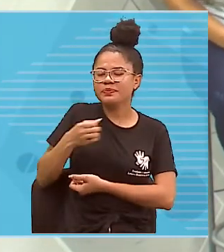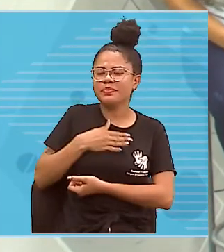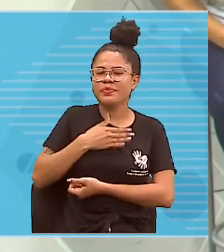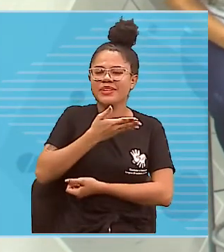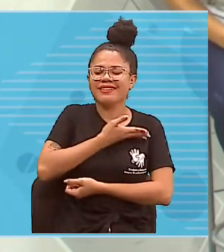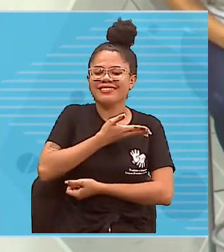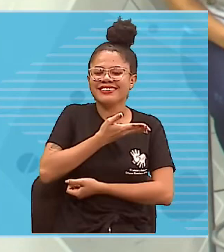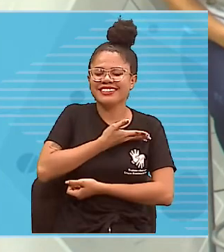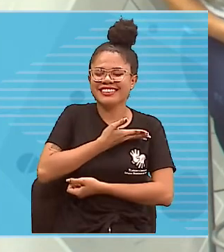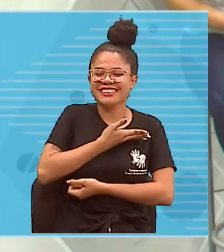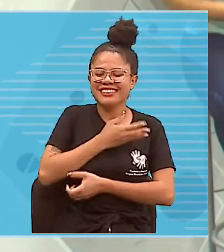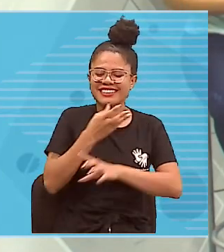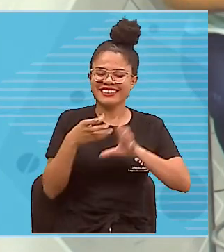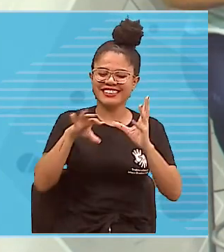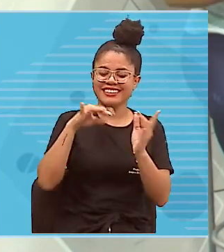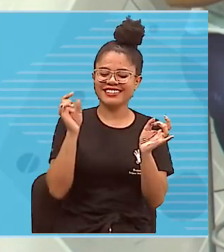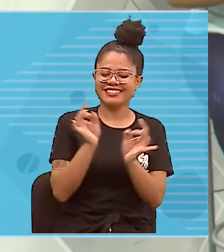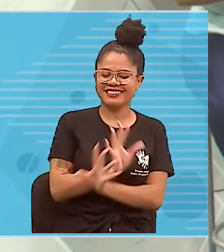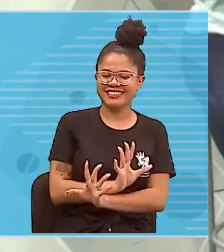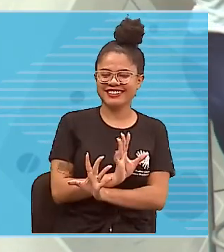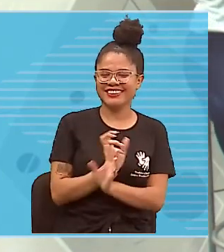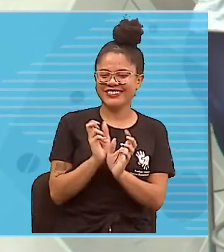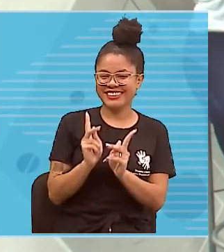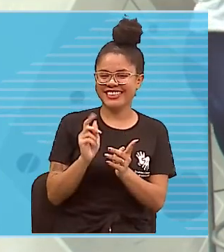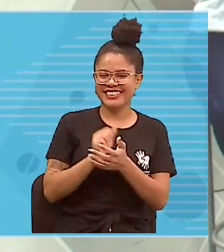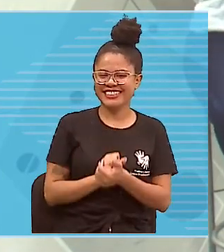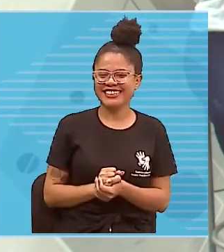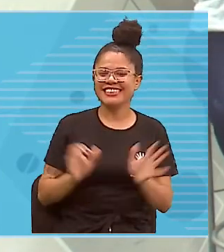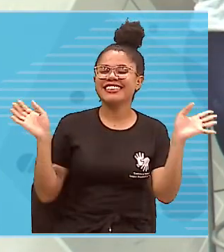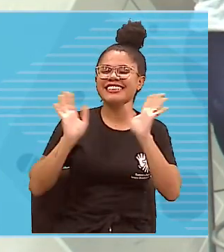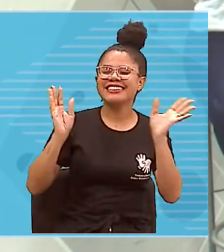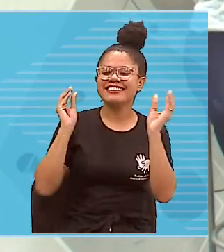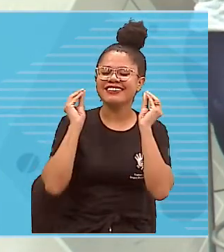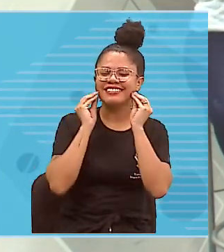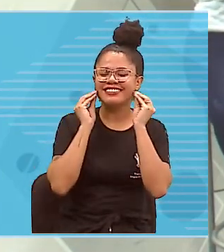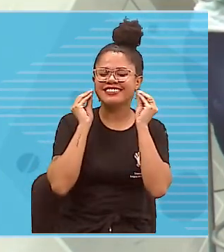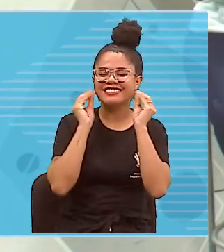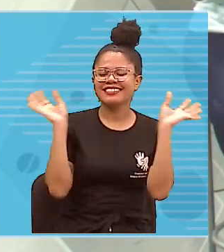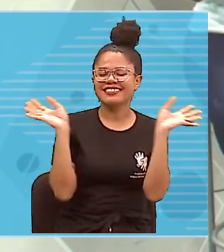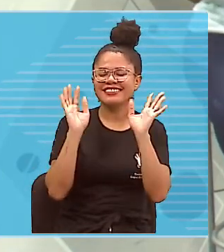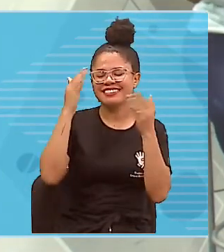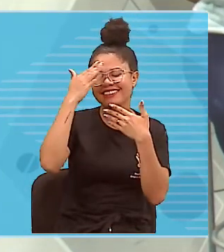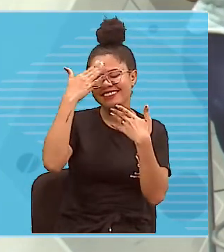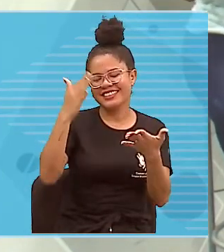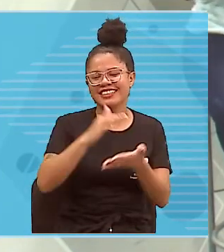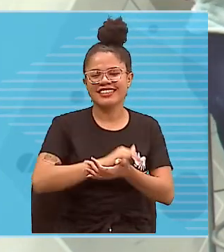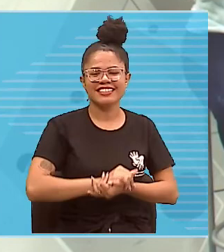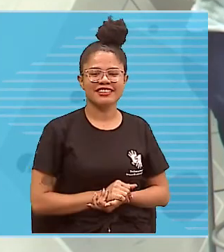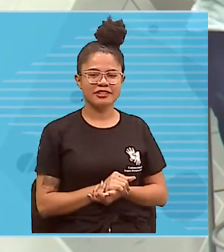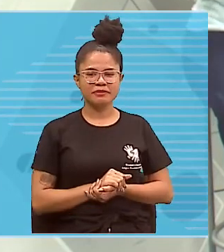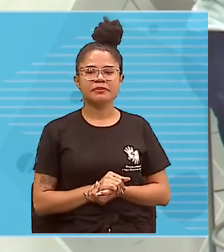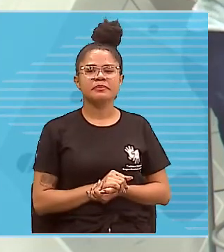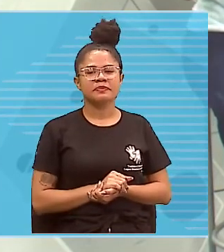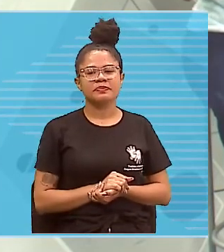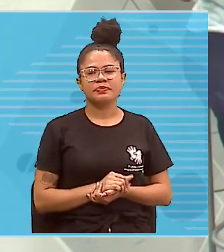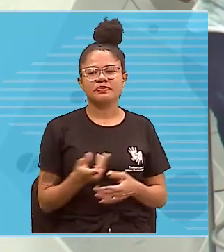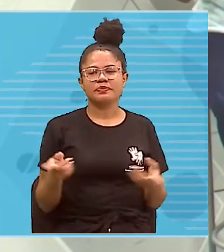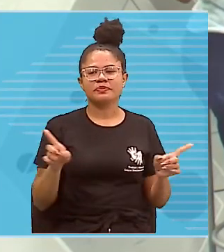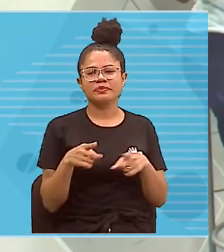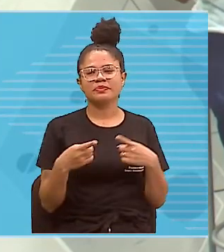cantar, encerrando aqui para nós, tá? Tchau, obrigado. Tchau, gente. Anunciação de Alceu Valença.